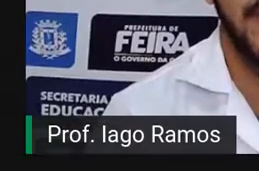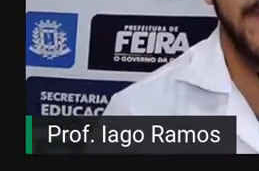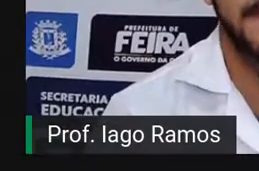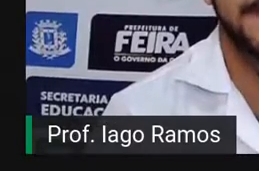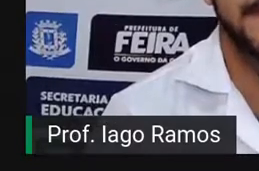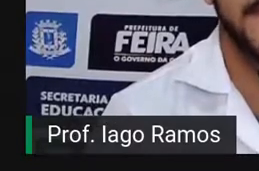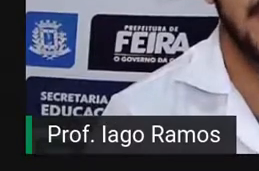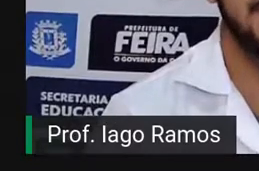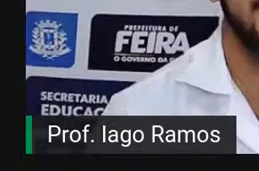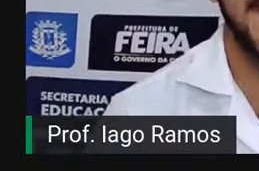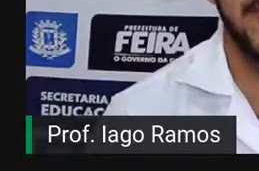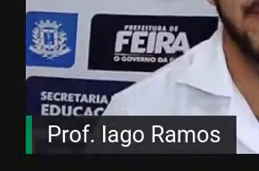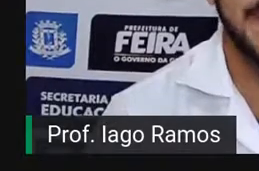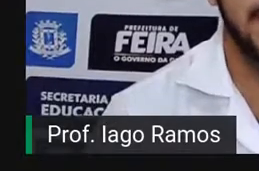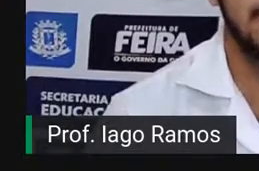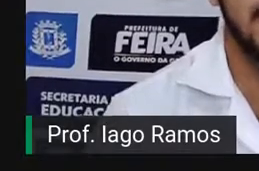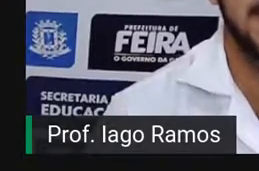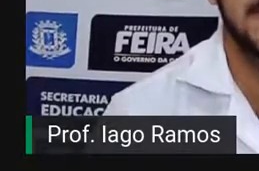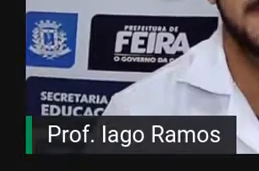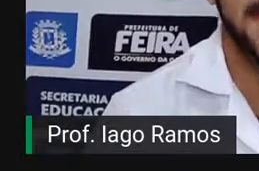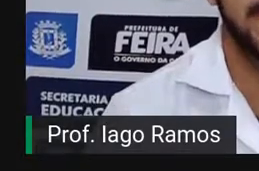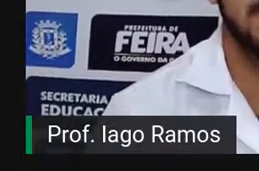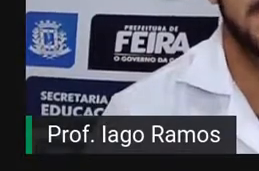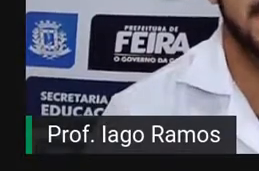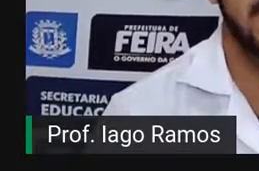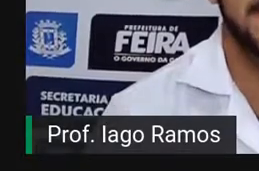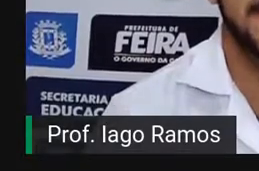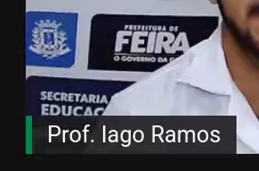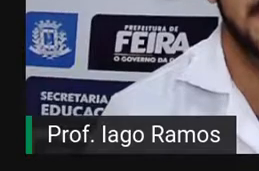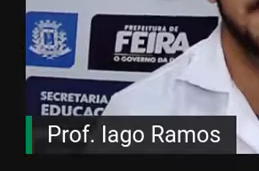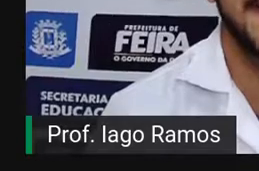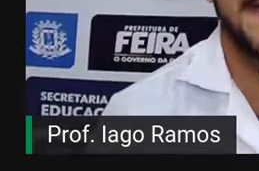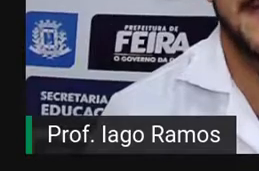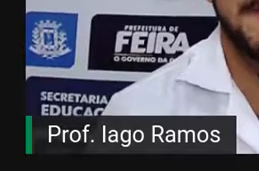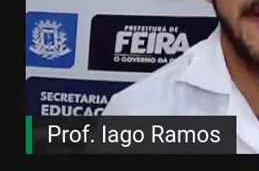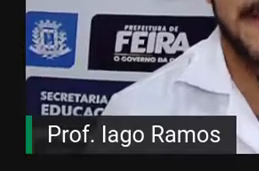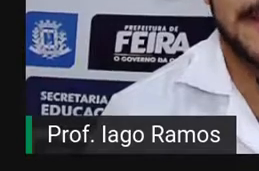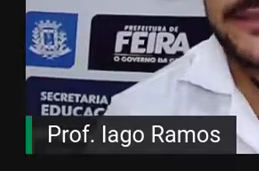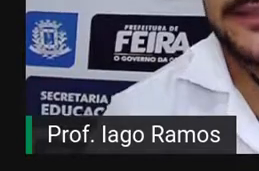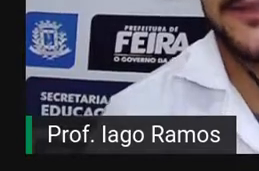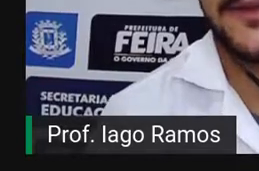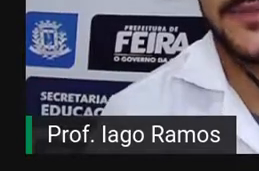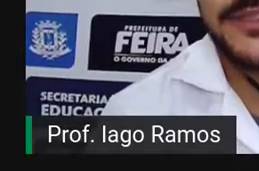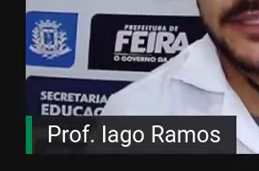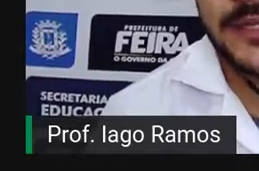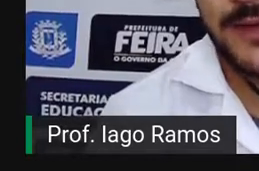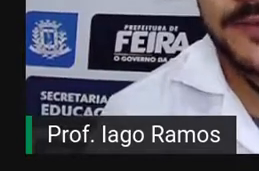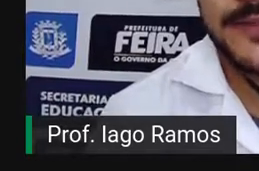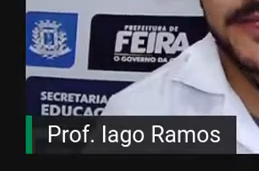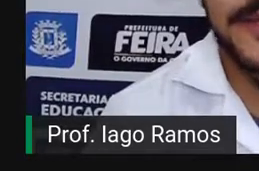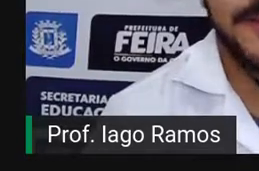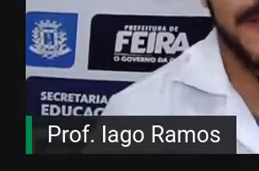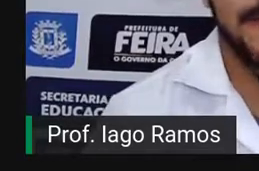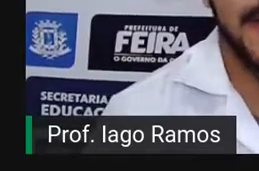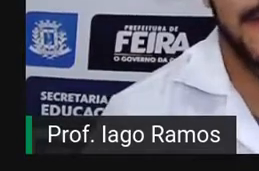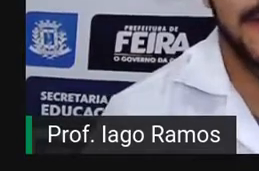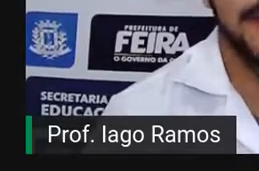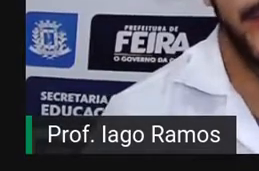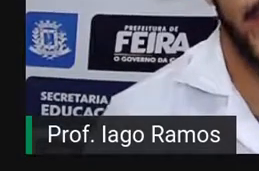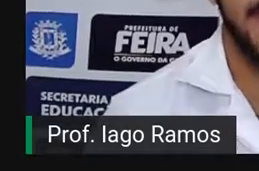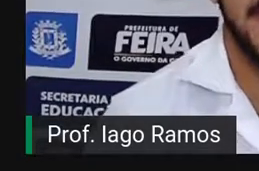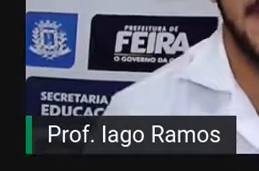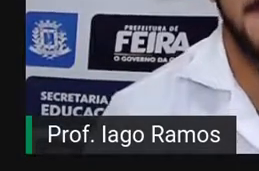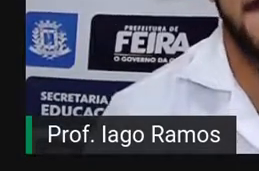Tá bom então vem comigo espero que você goste vai ser e vamos tentar fazer aí a